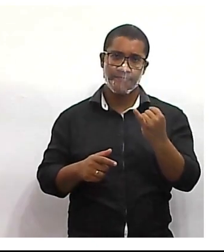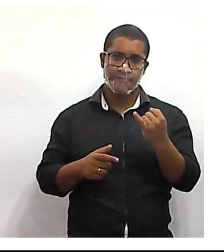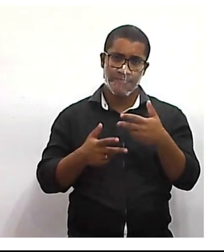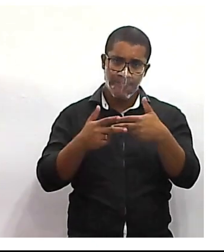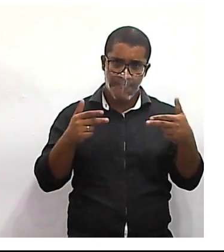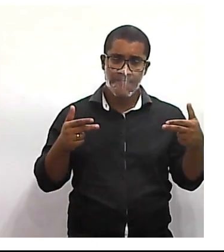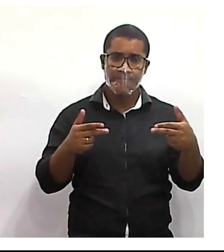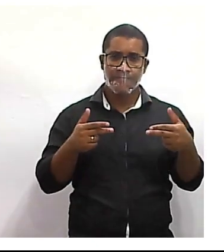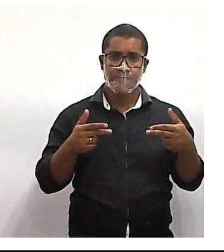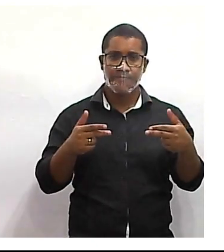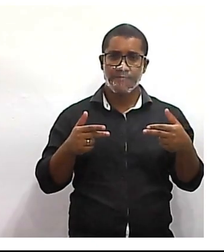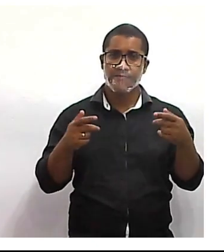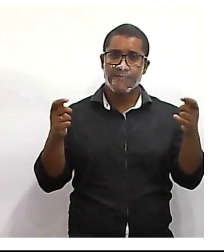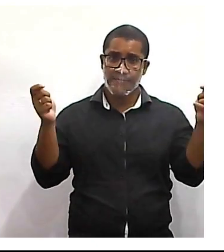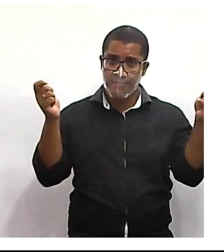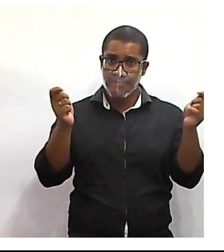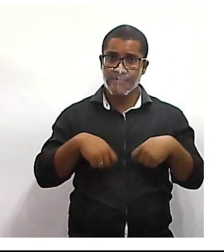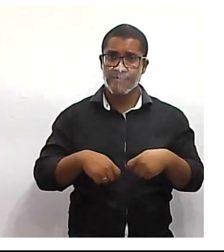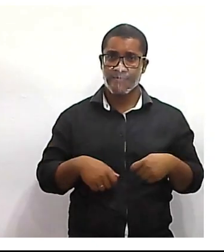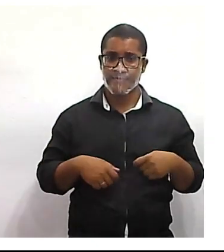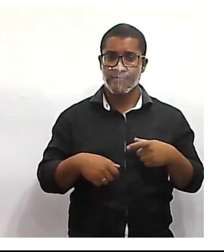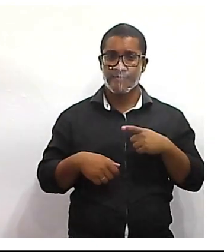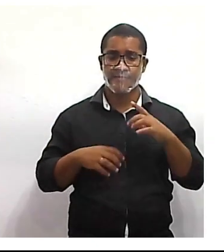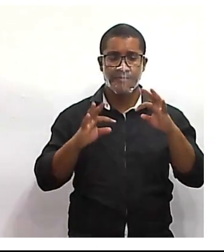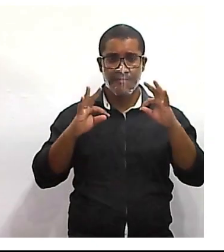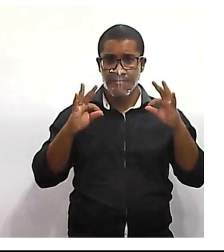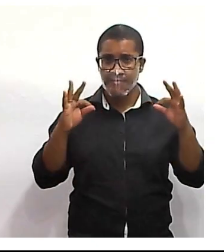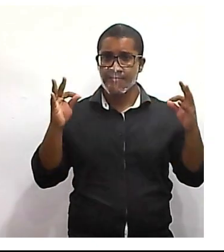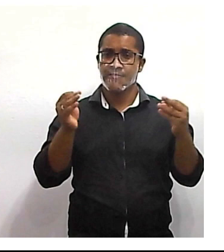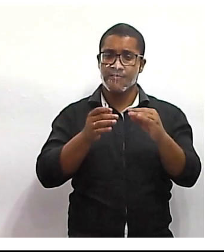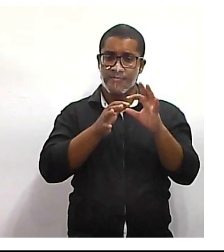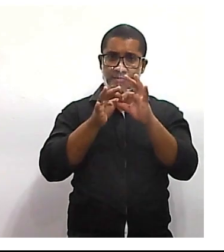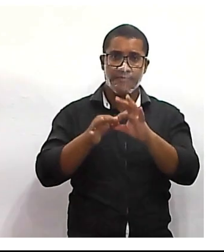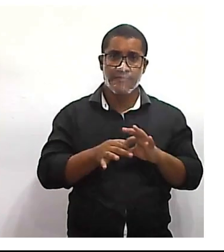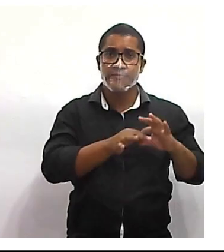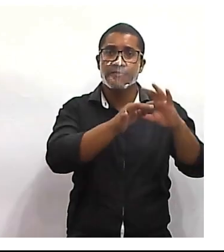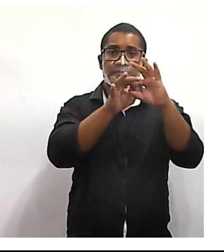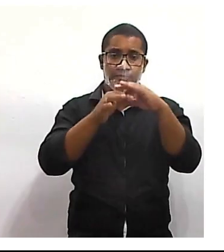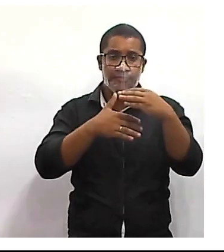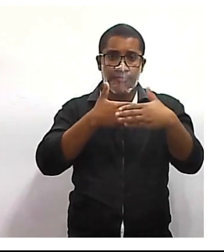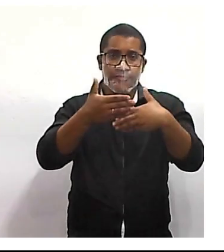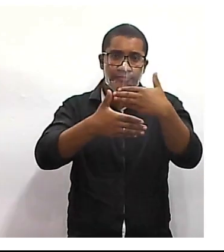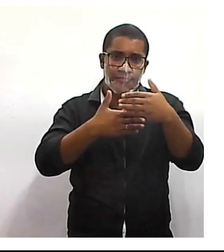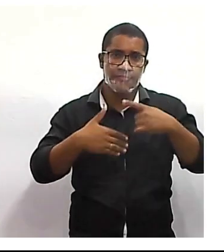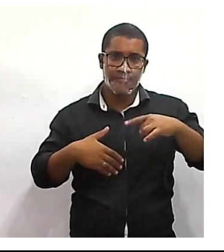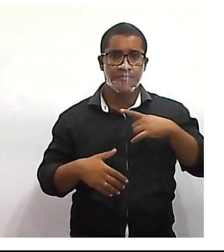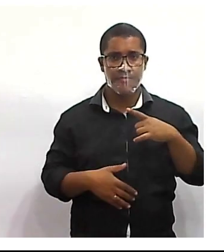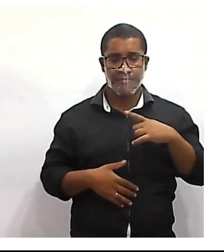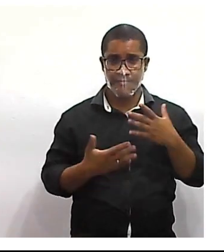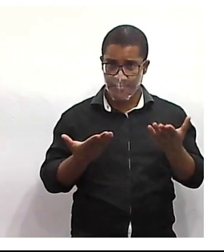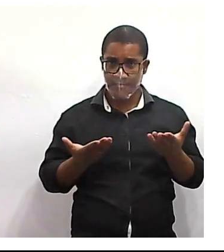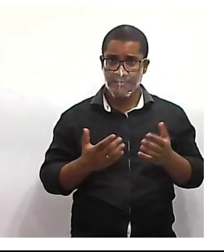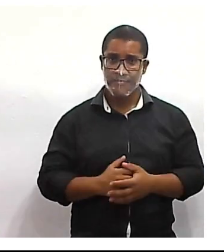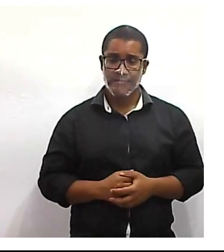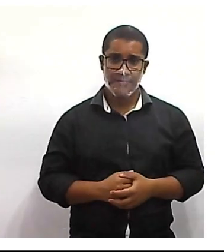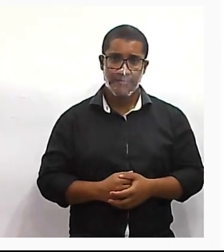para o funcionamento de todo esse processo aí que a gente está vendo. Isso. Não é?